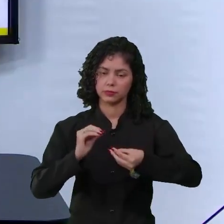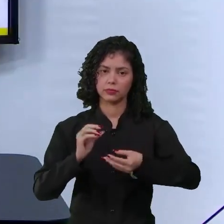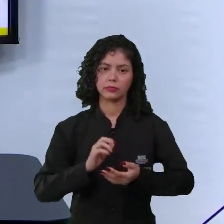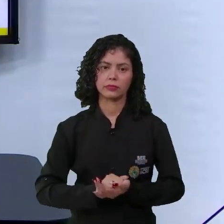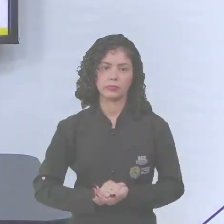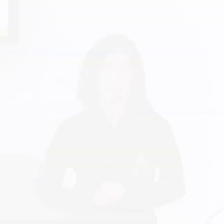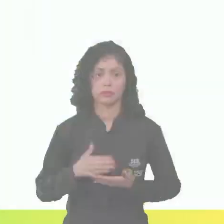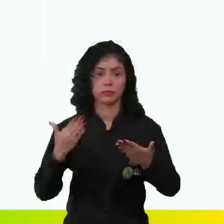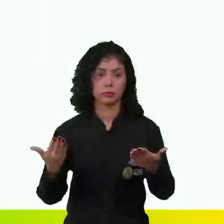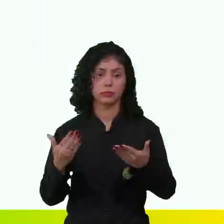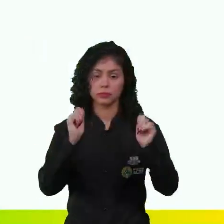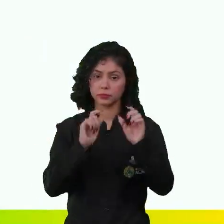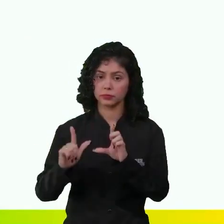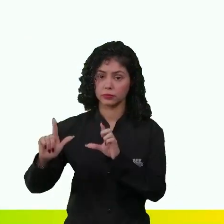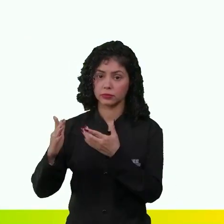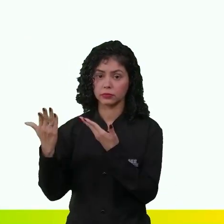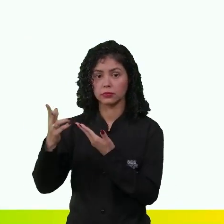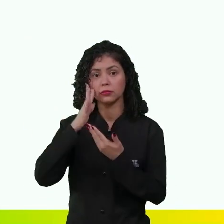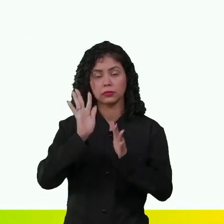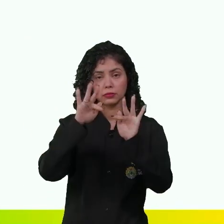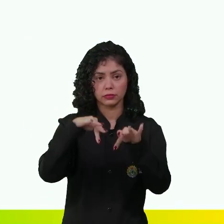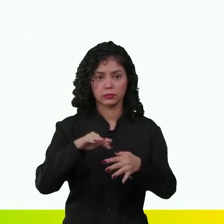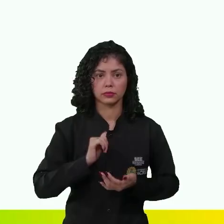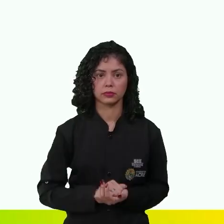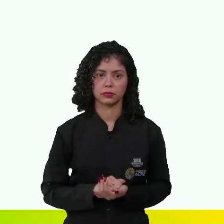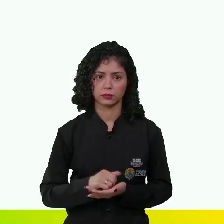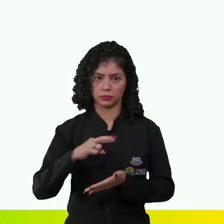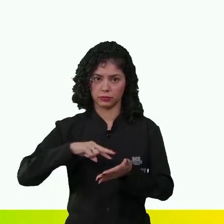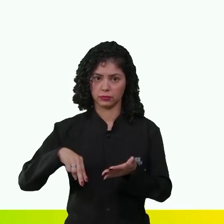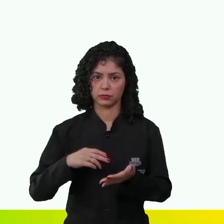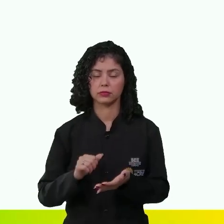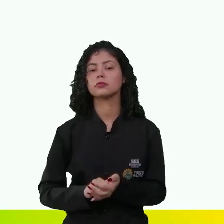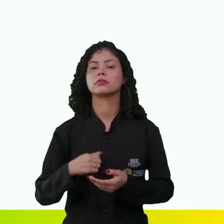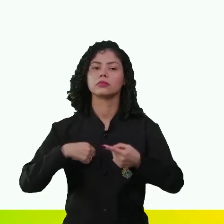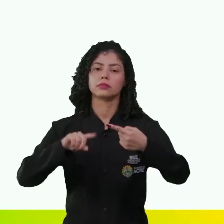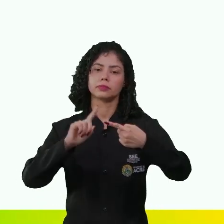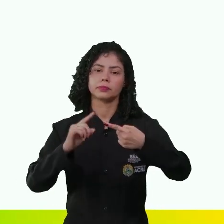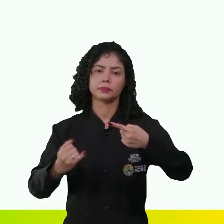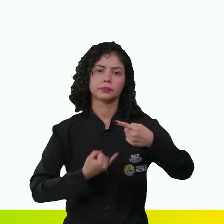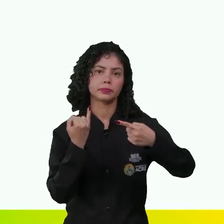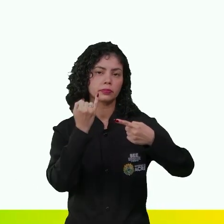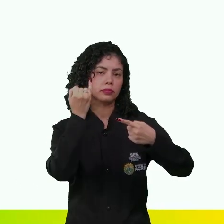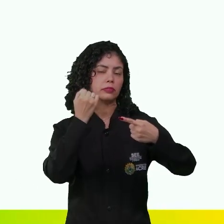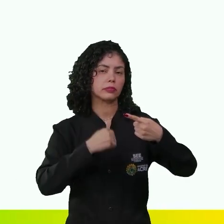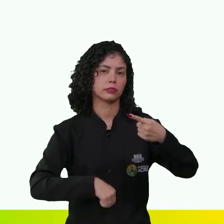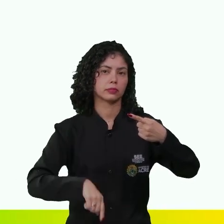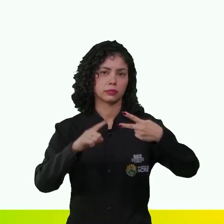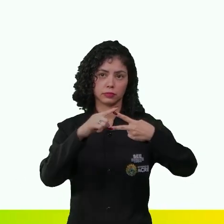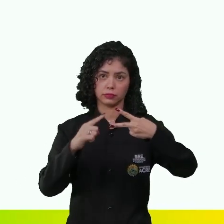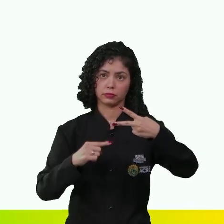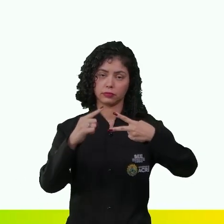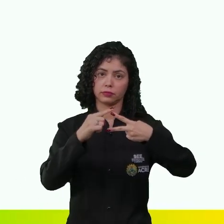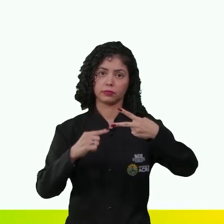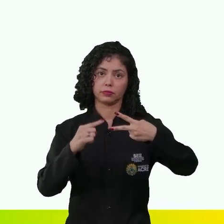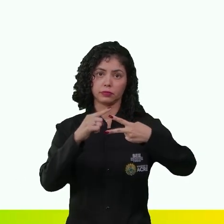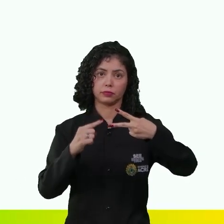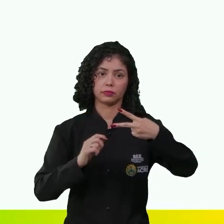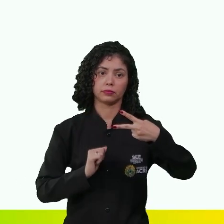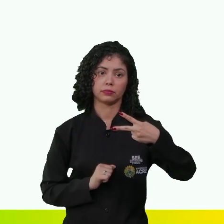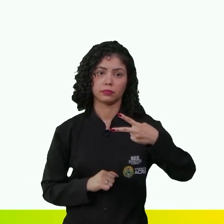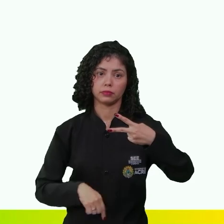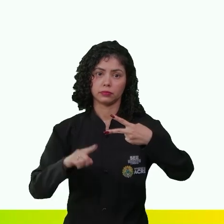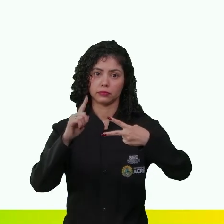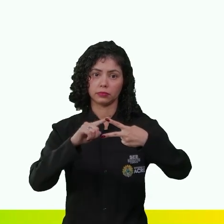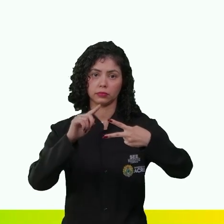resumão. Vamos lá. Tela aqui só para a gente finalizar. Temos a dança como elemento principal e aí ela vai ser um instrumento de